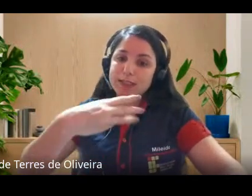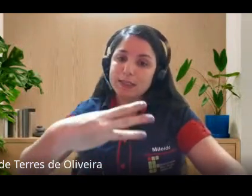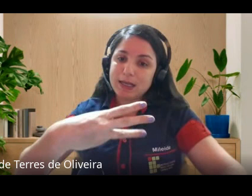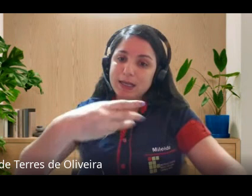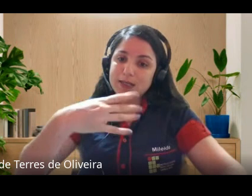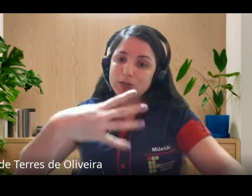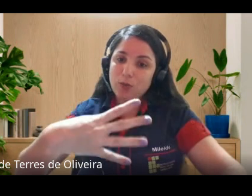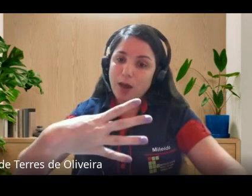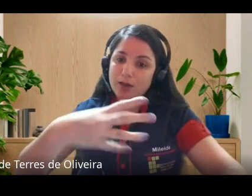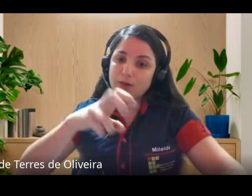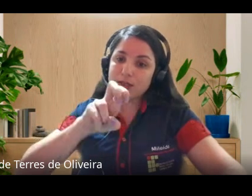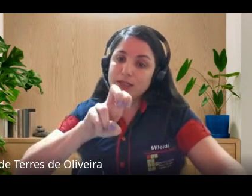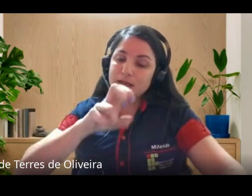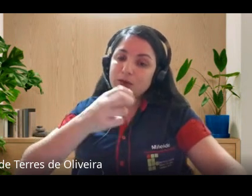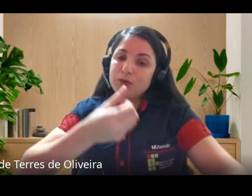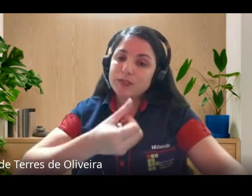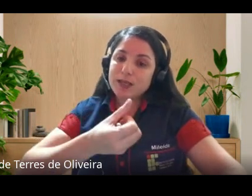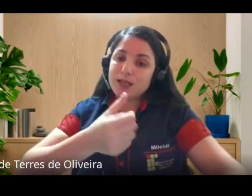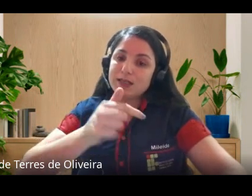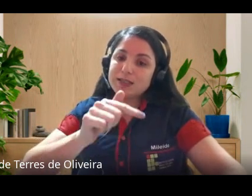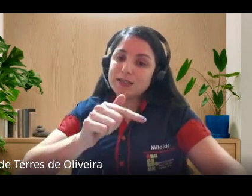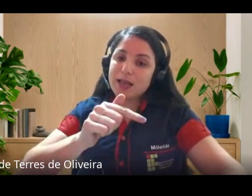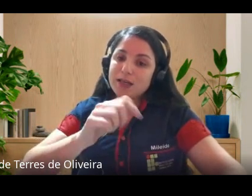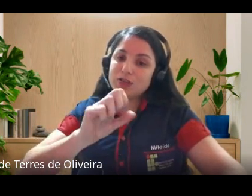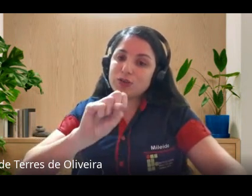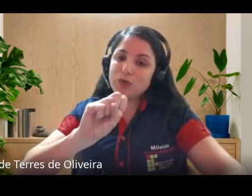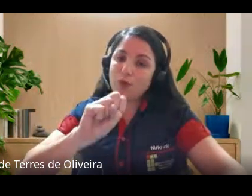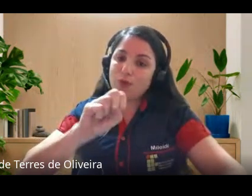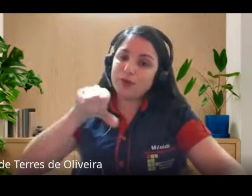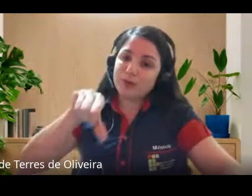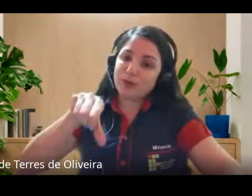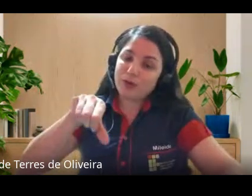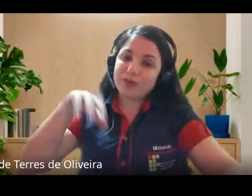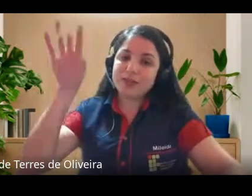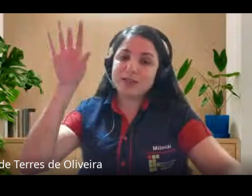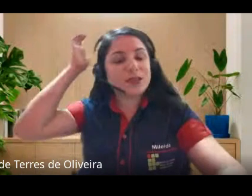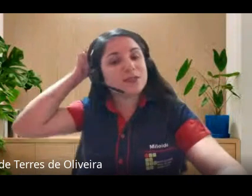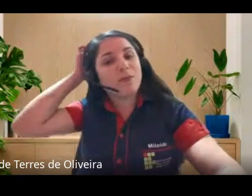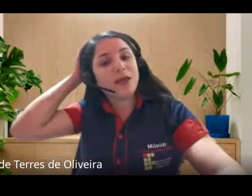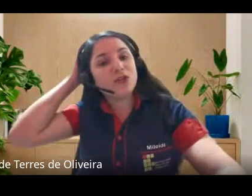2, 3, 4, 5, 6, 7, 8,